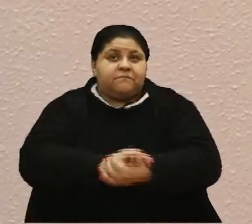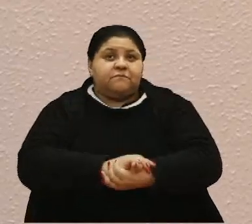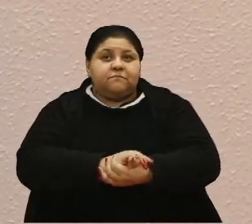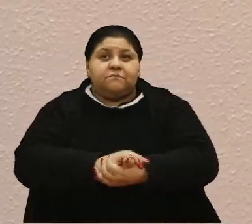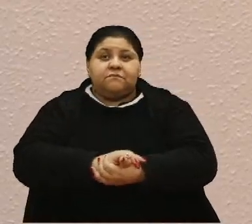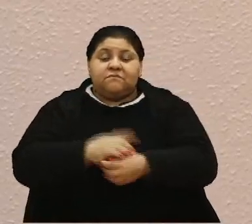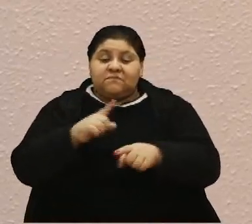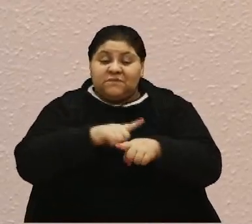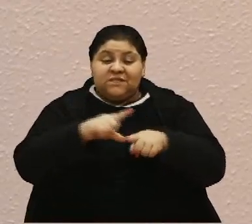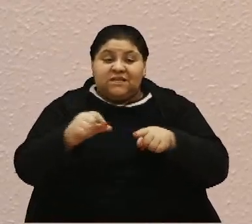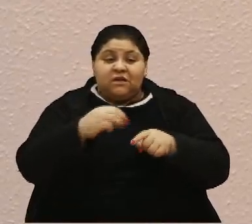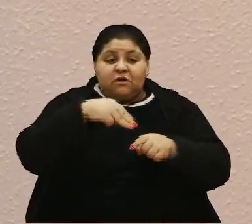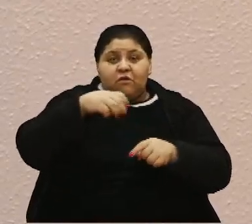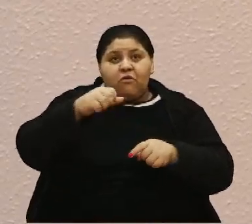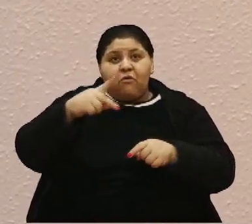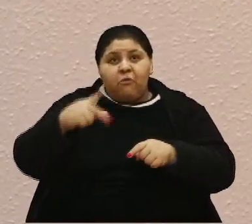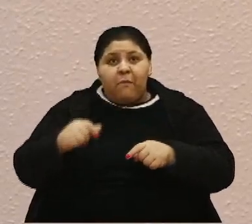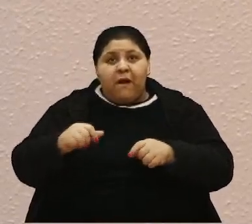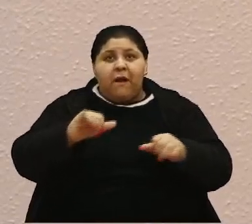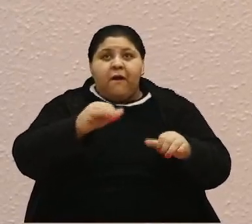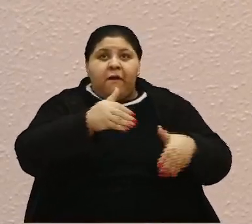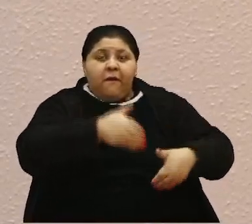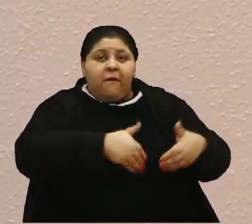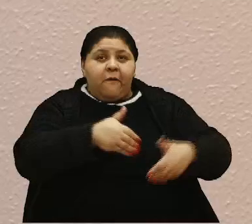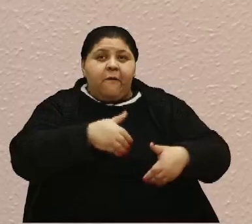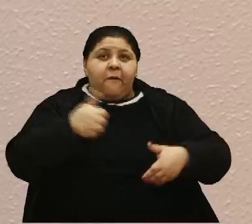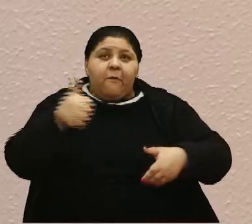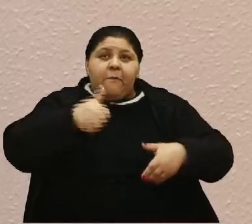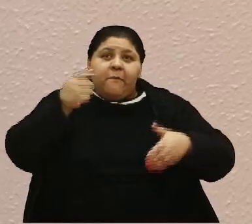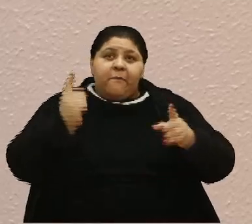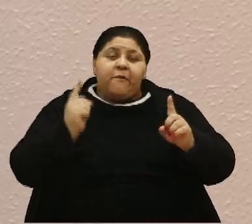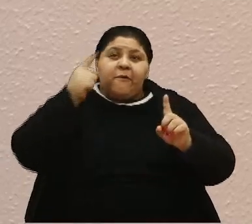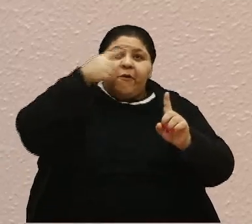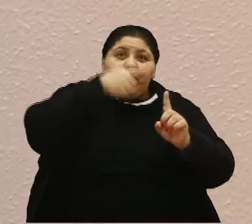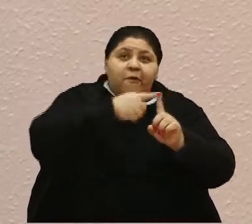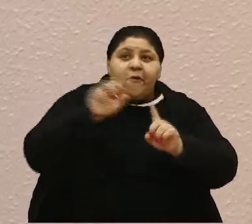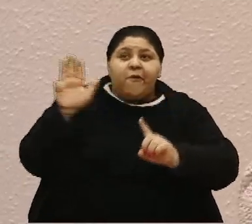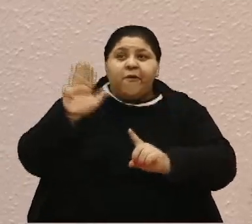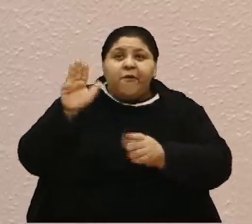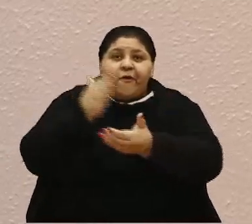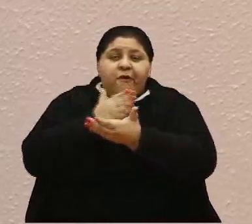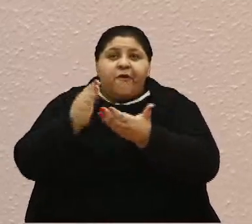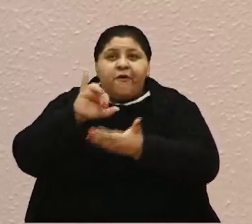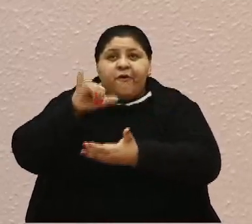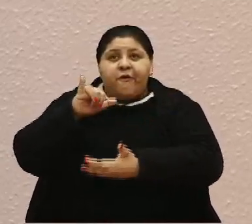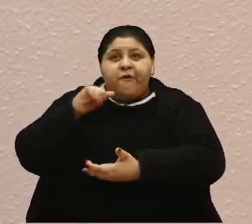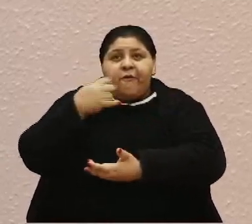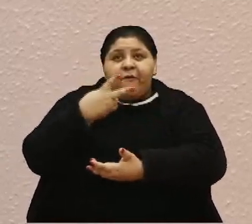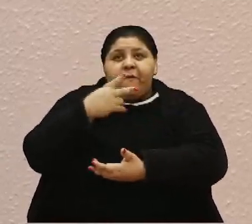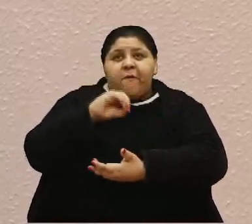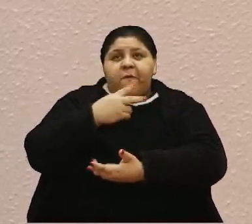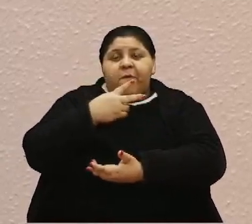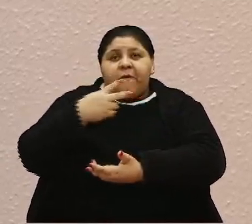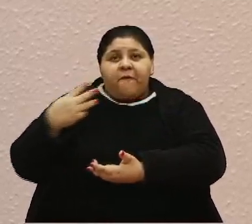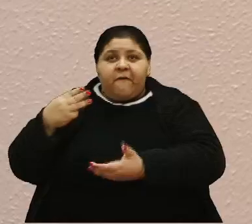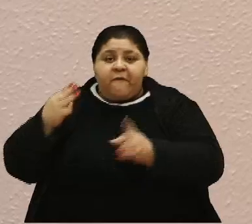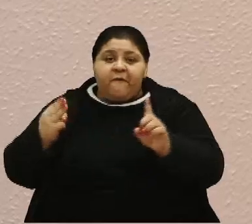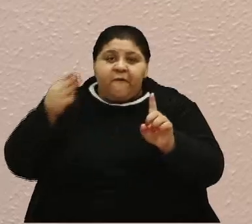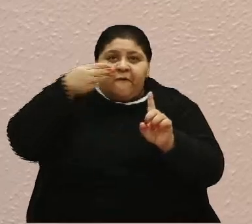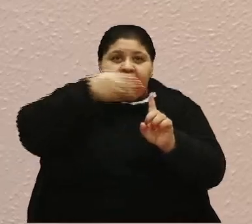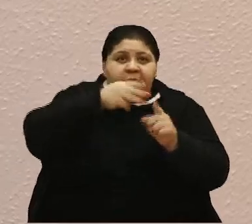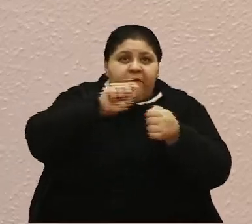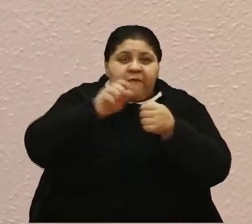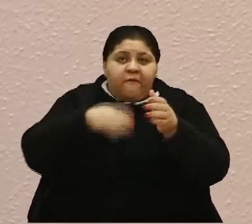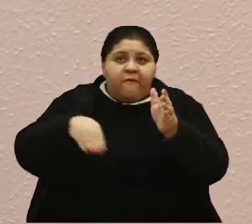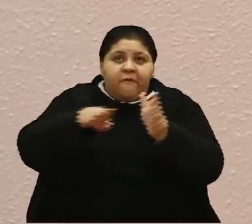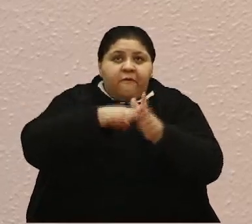do mapa da fome era o primeiro objetivo do presidente Lula ao iniciar o seu mandato em janeiro de 2023. A meta era fazer isso até o